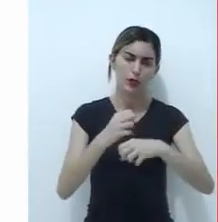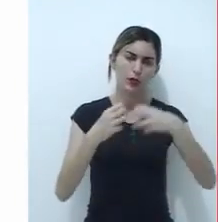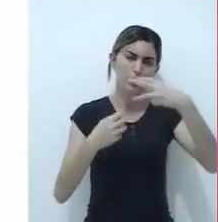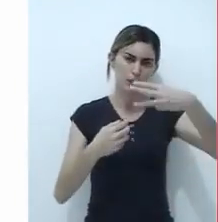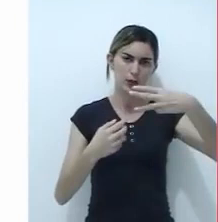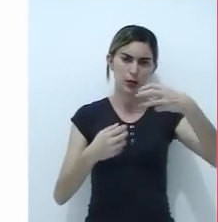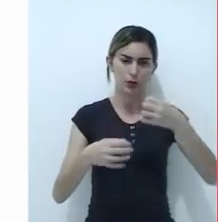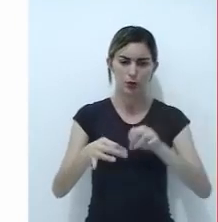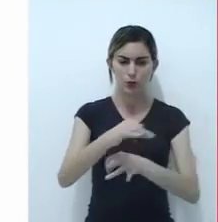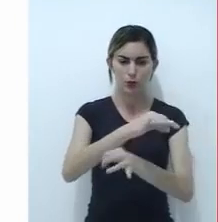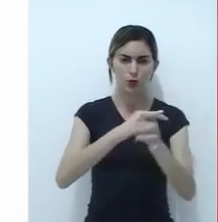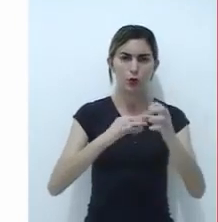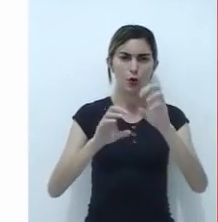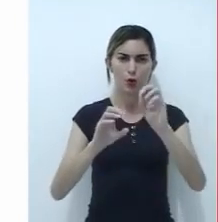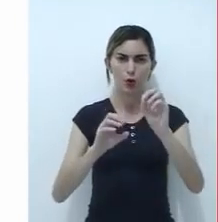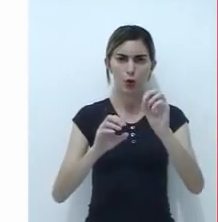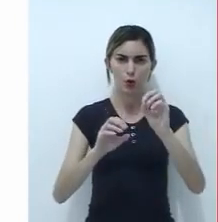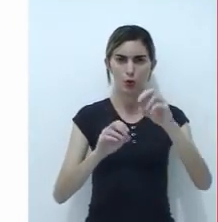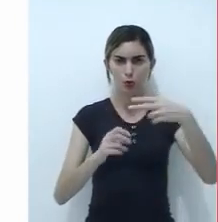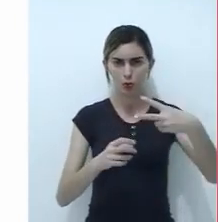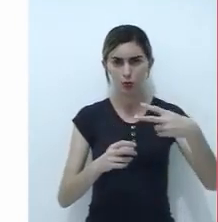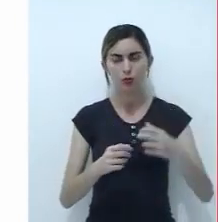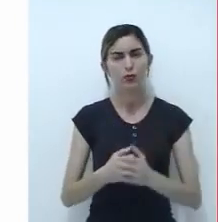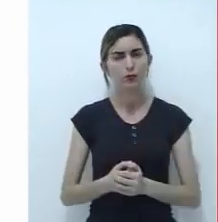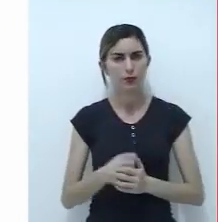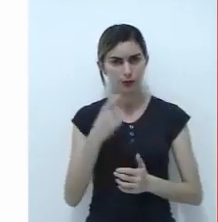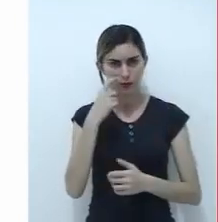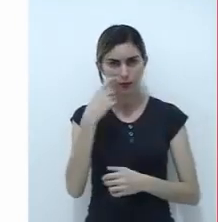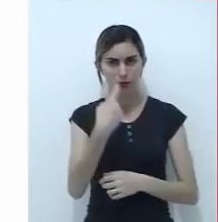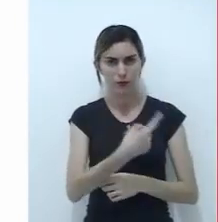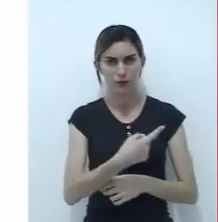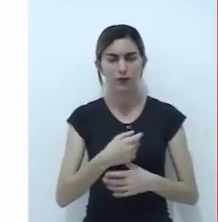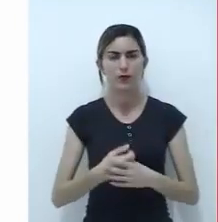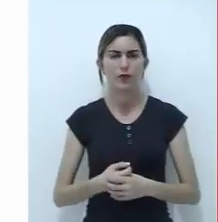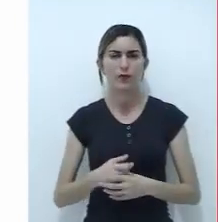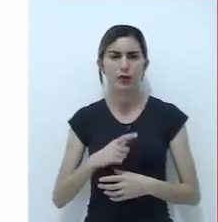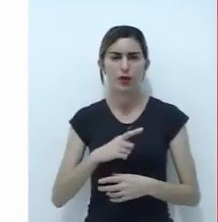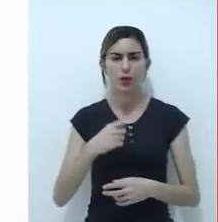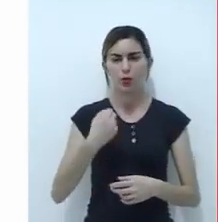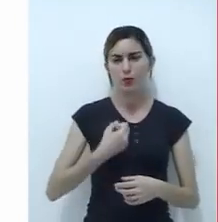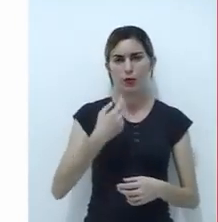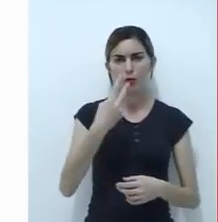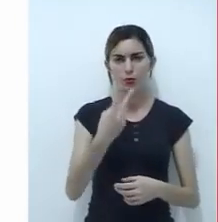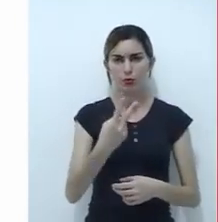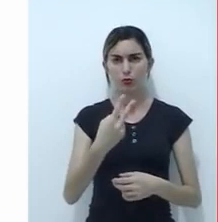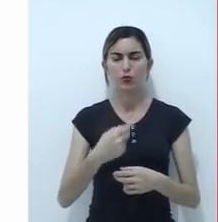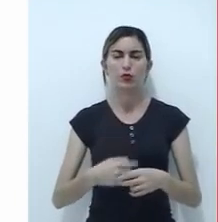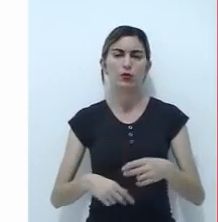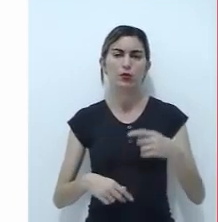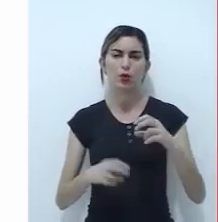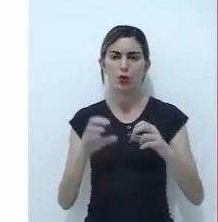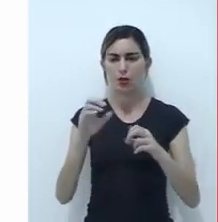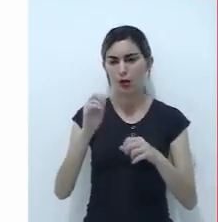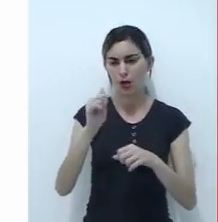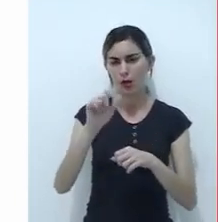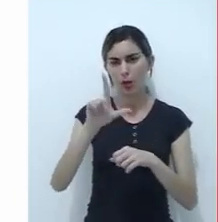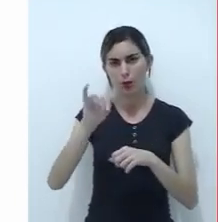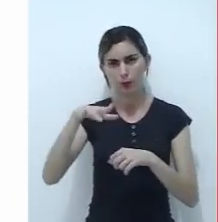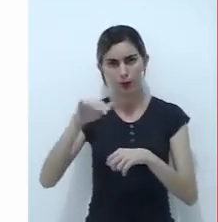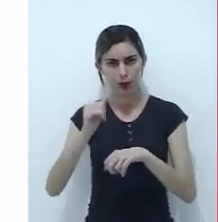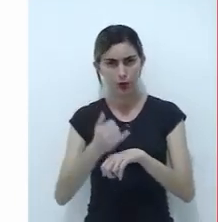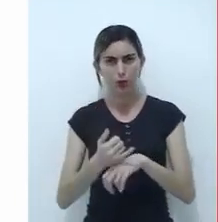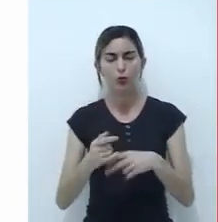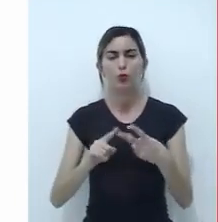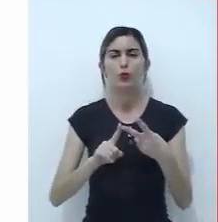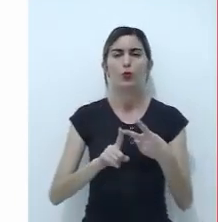oxigênio. E do outro lado eu tenho lá, eu tenho o número 2, eu tenho o alumínio, eu tenho o oxigênio. E